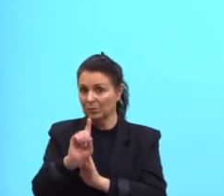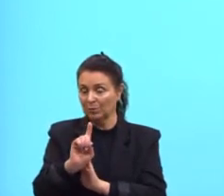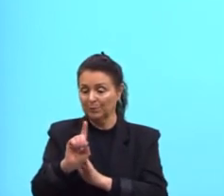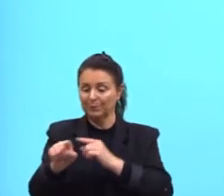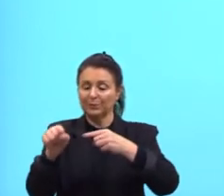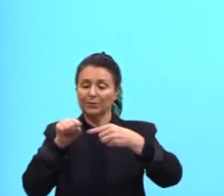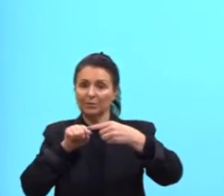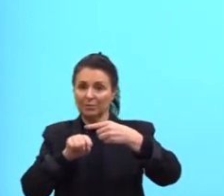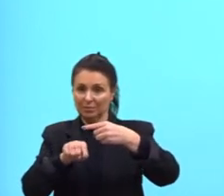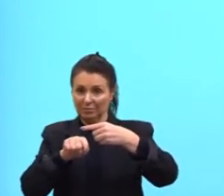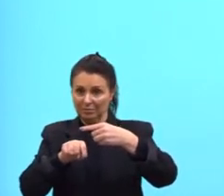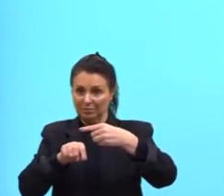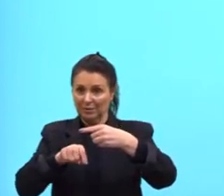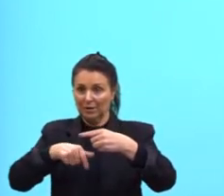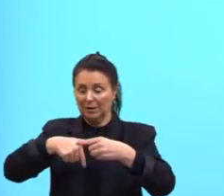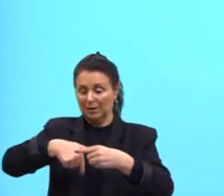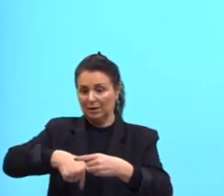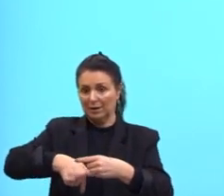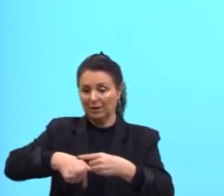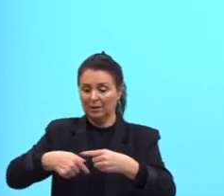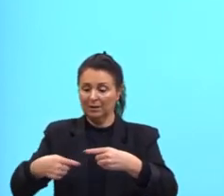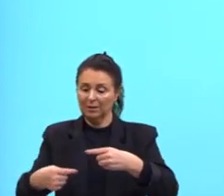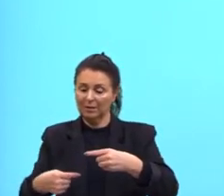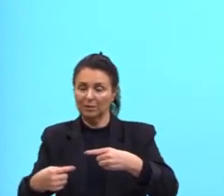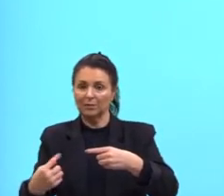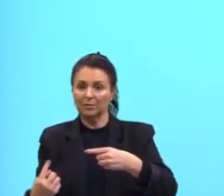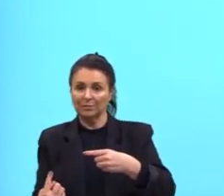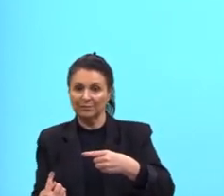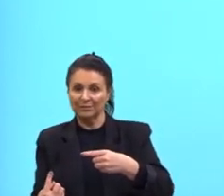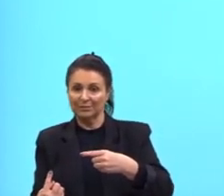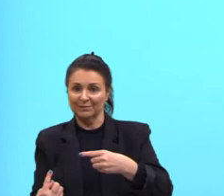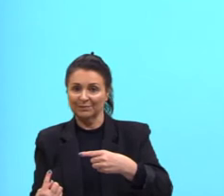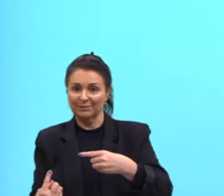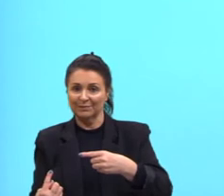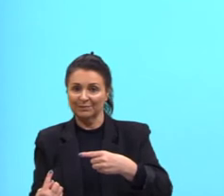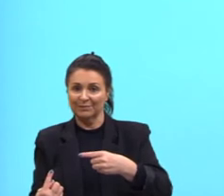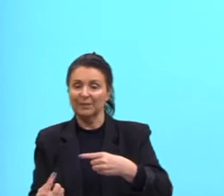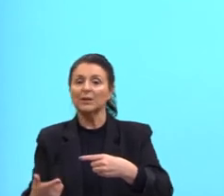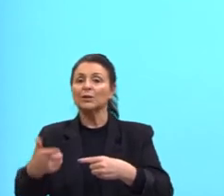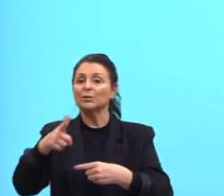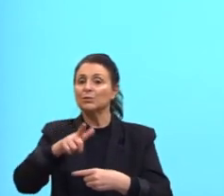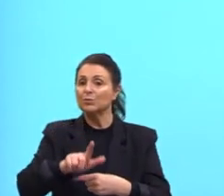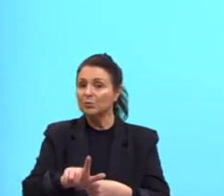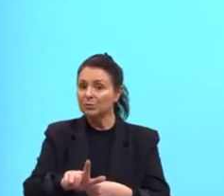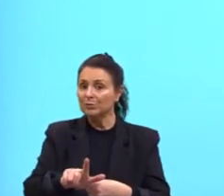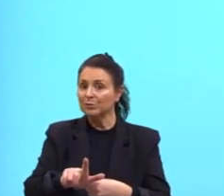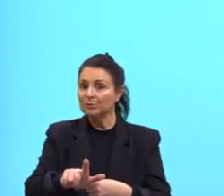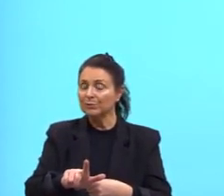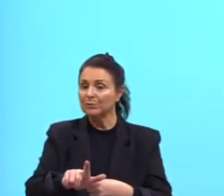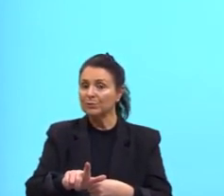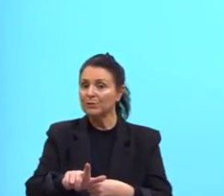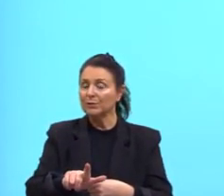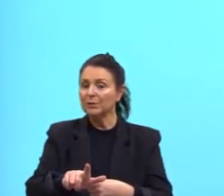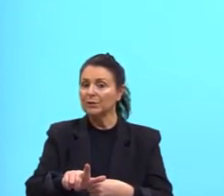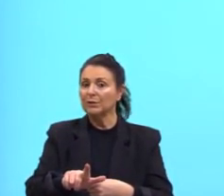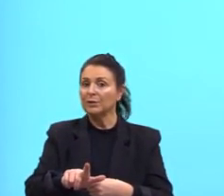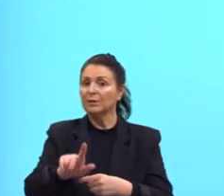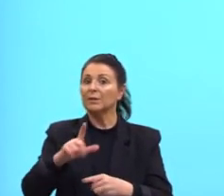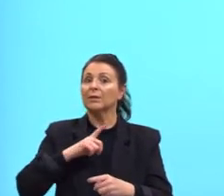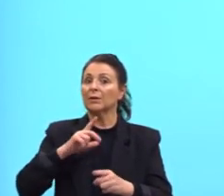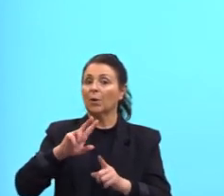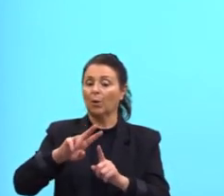denominador nós temos ainda a razão menos um Tá novamente temos uma